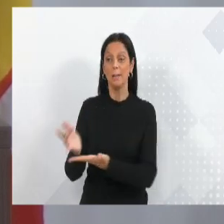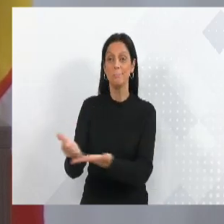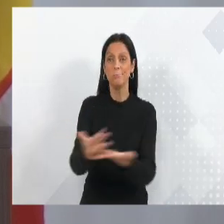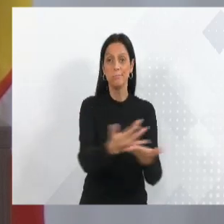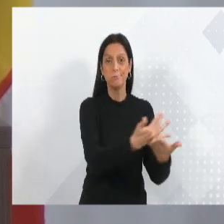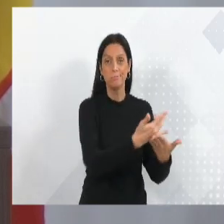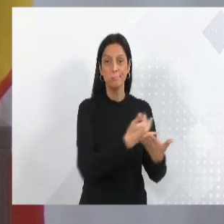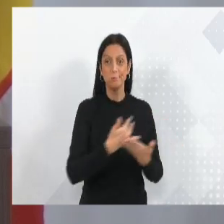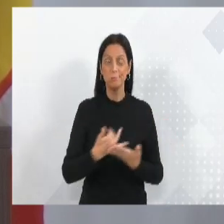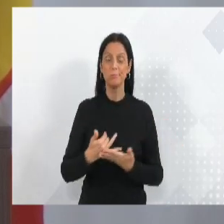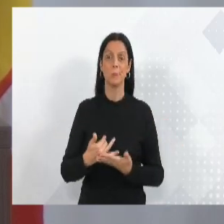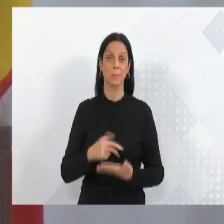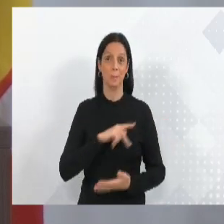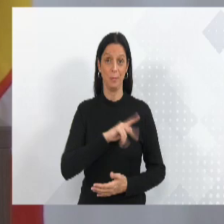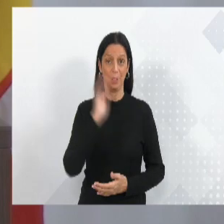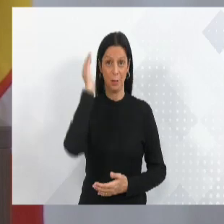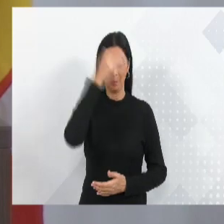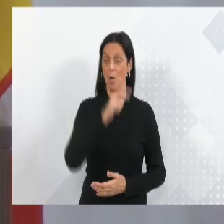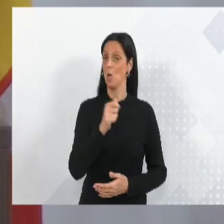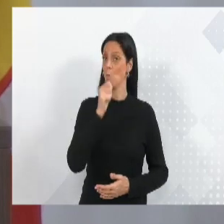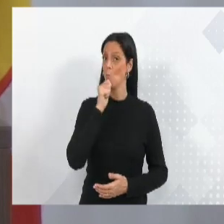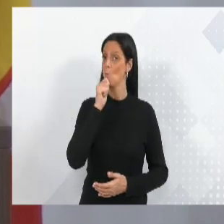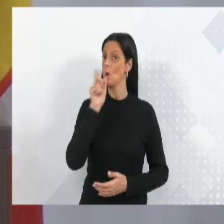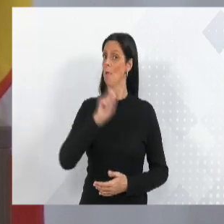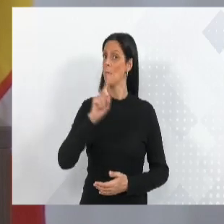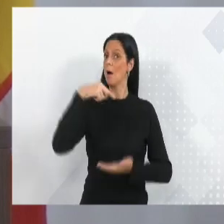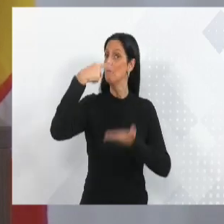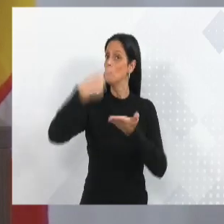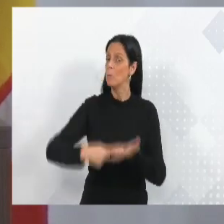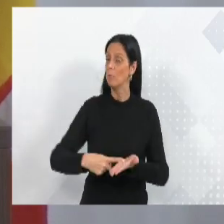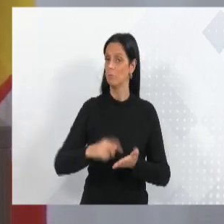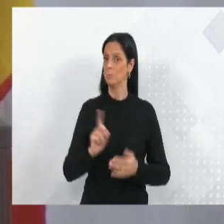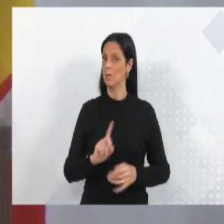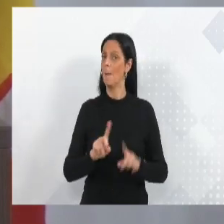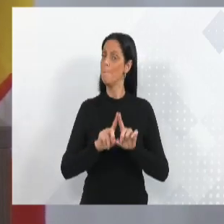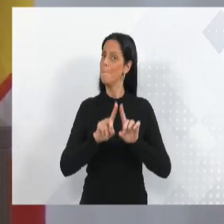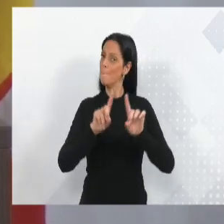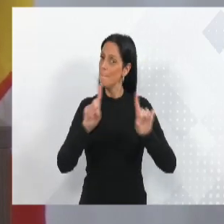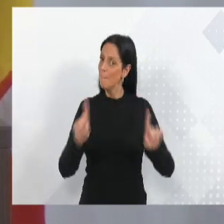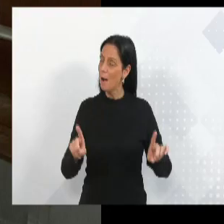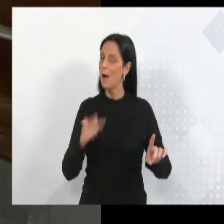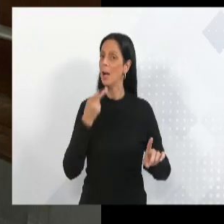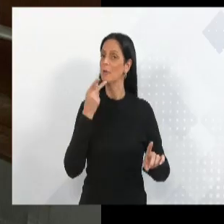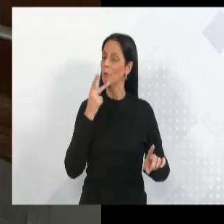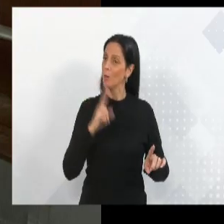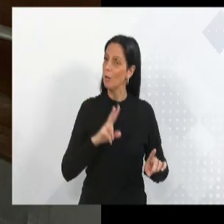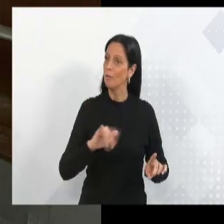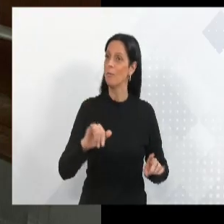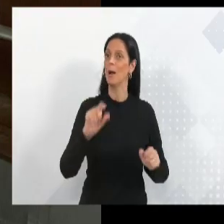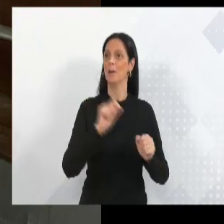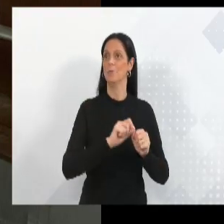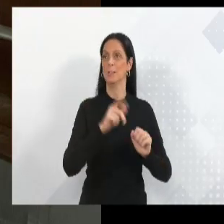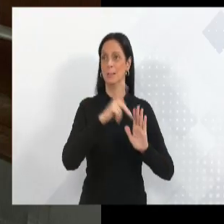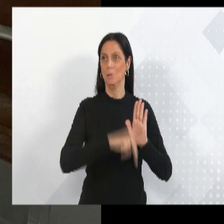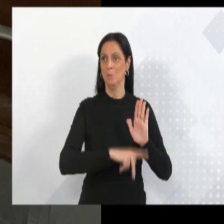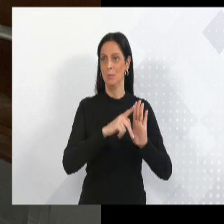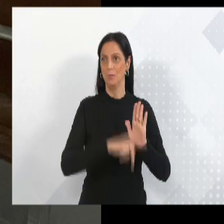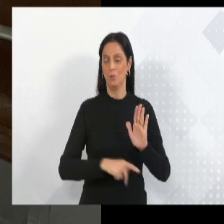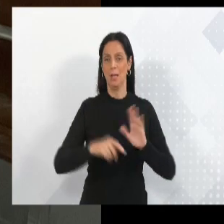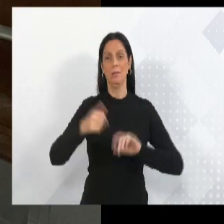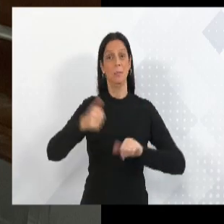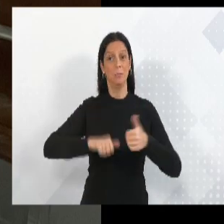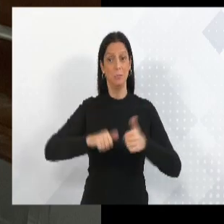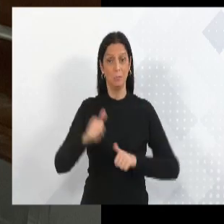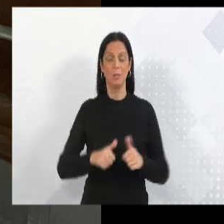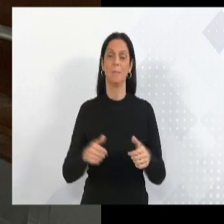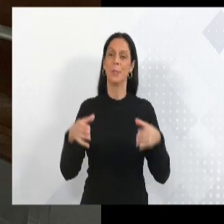não firmou o compromisso mas deu a palavra de deixar o projeto pronto para análise então isso já é importante os